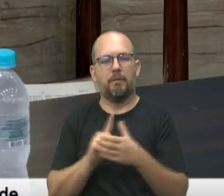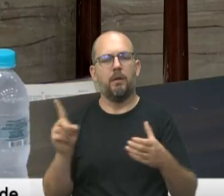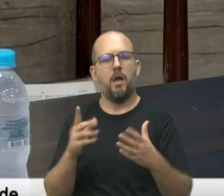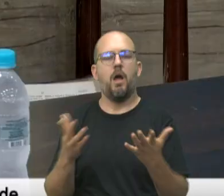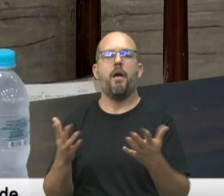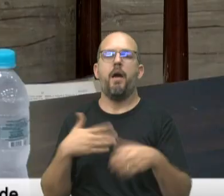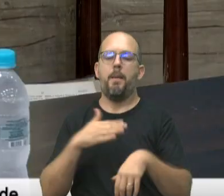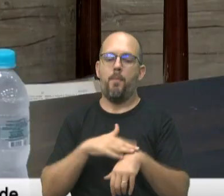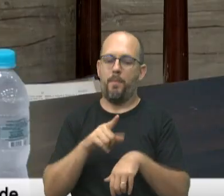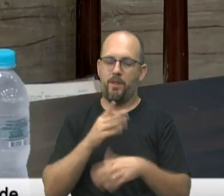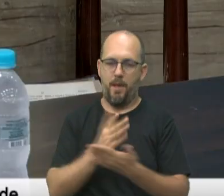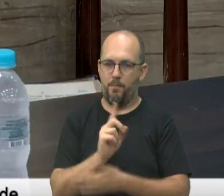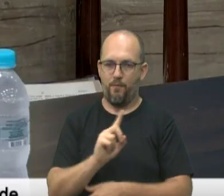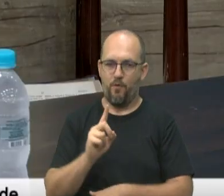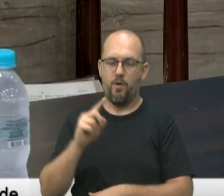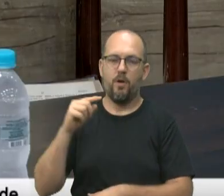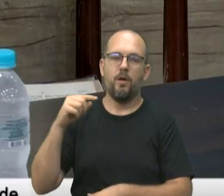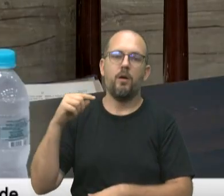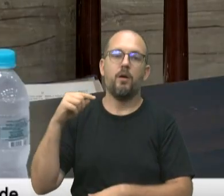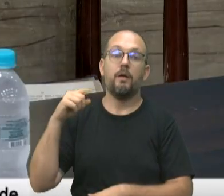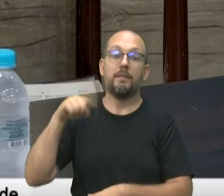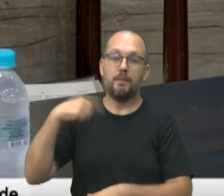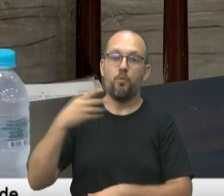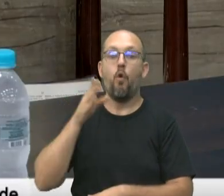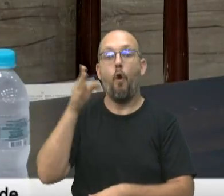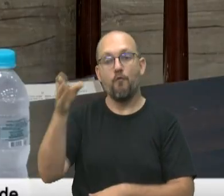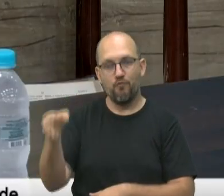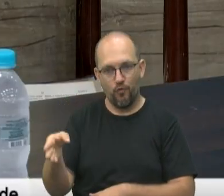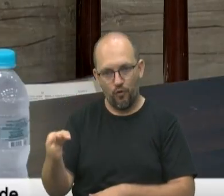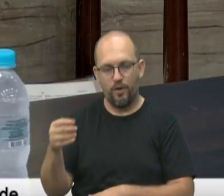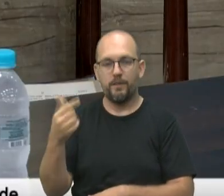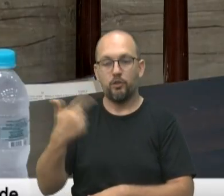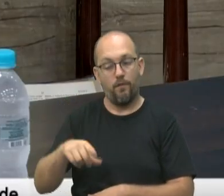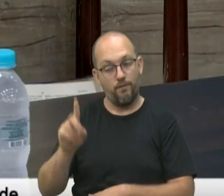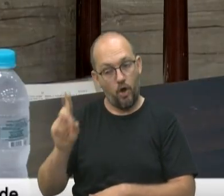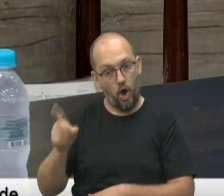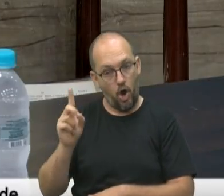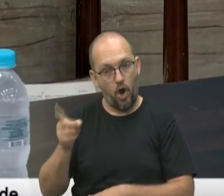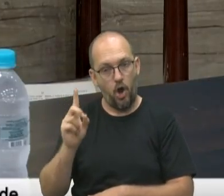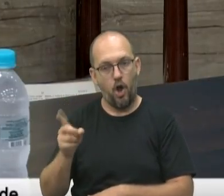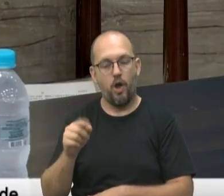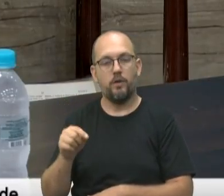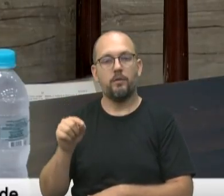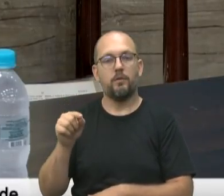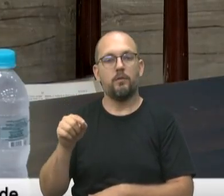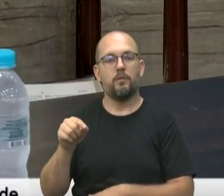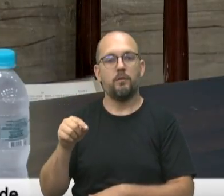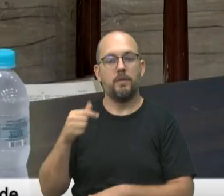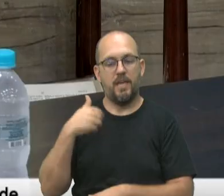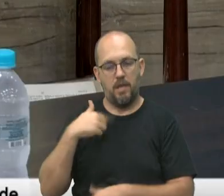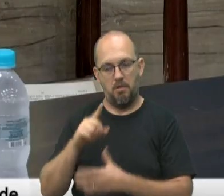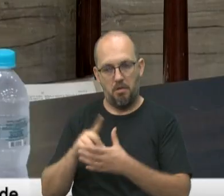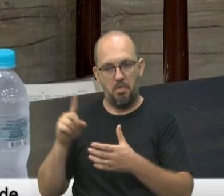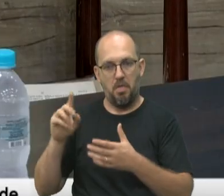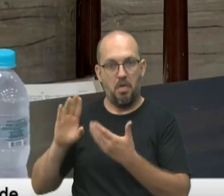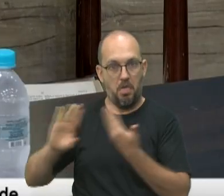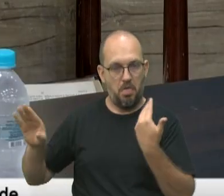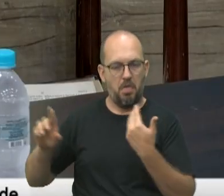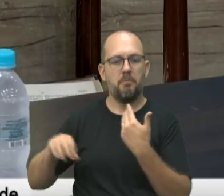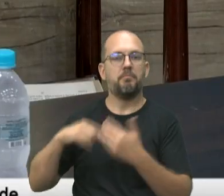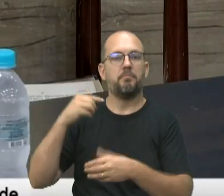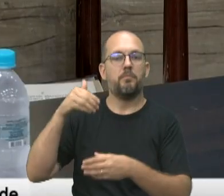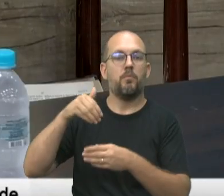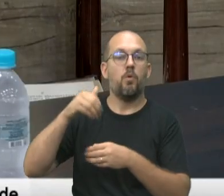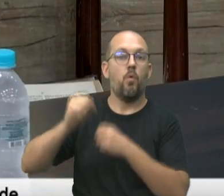foi aprovado. Agora, depois me elegi deputado, fui lá, falei para eles, vocês não vão nos deixar fora desse espaço por mais muito tempo. No ano seguinte, me elegi